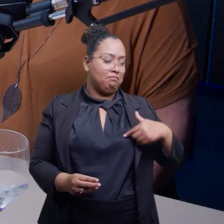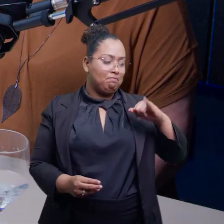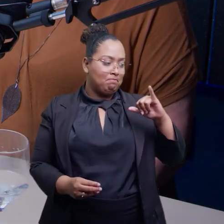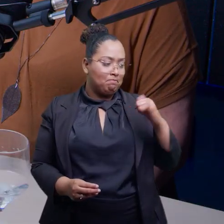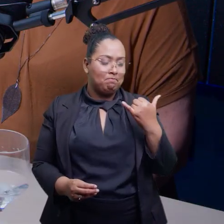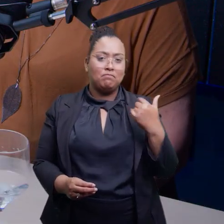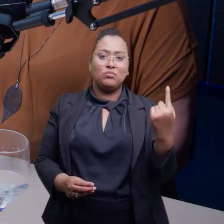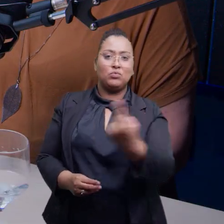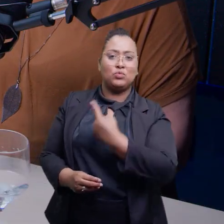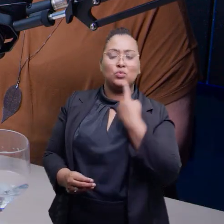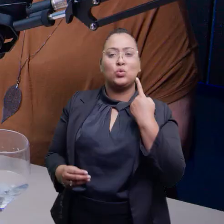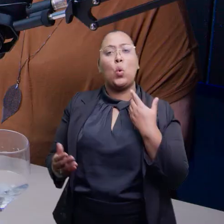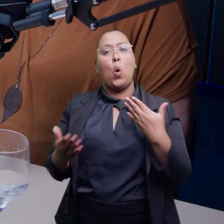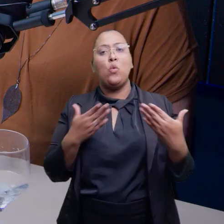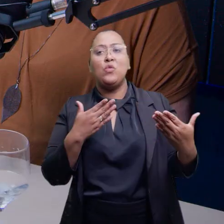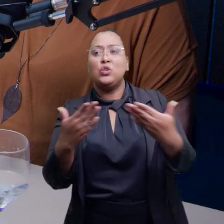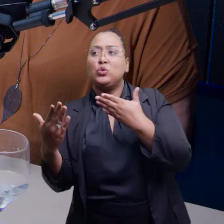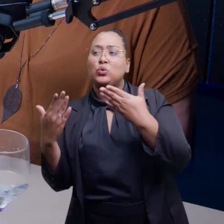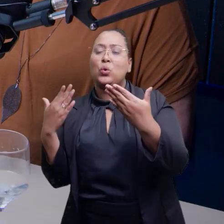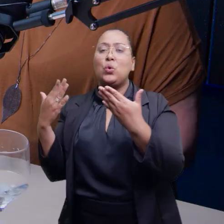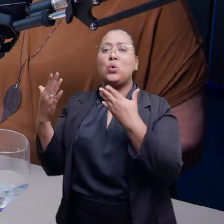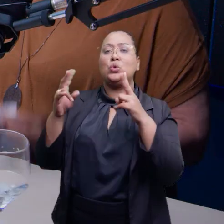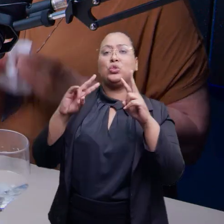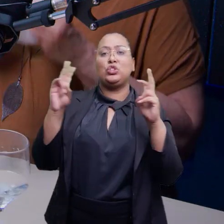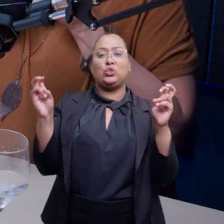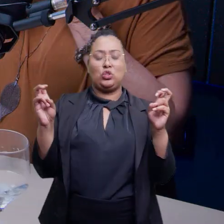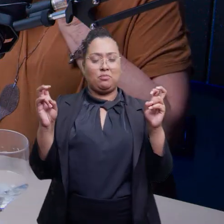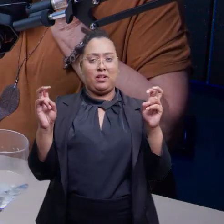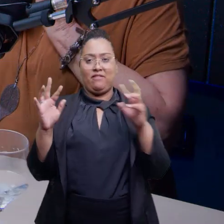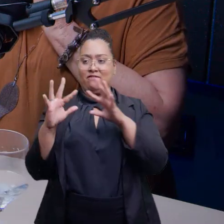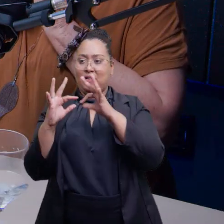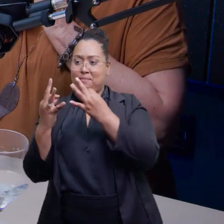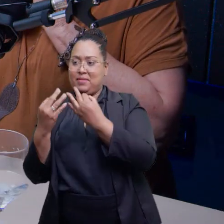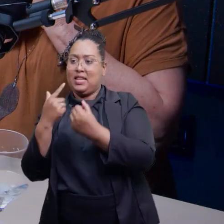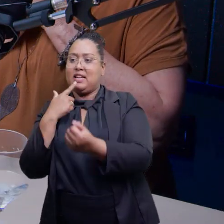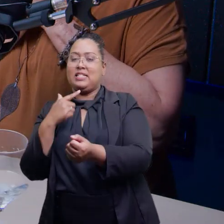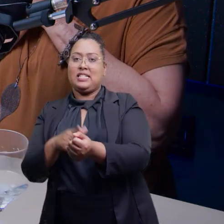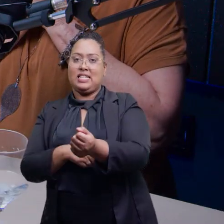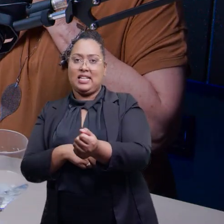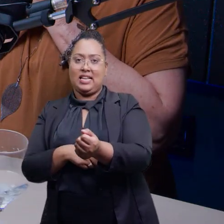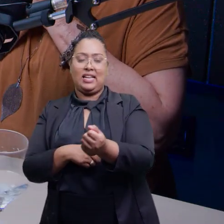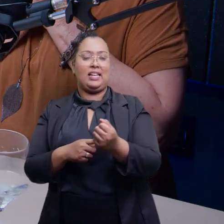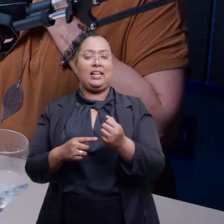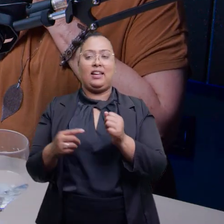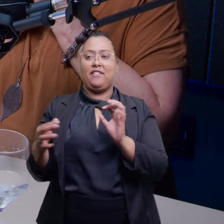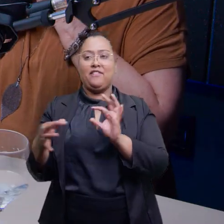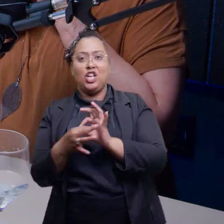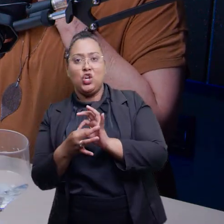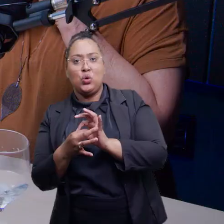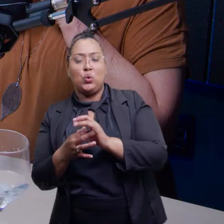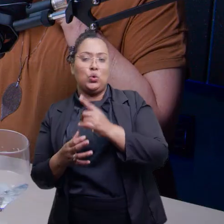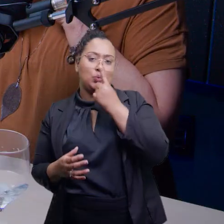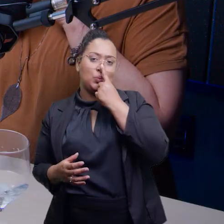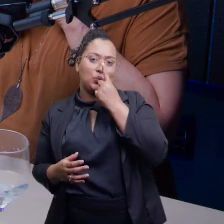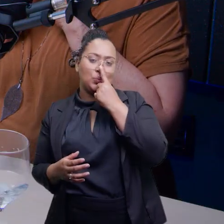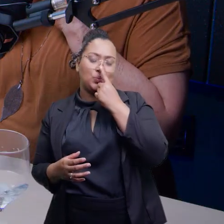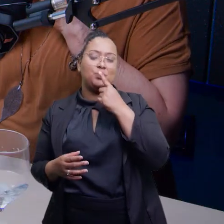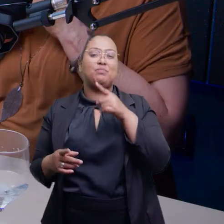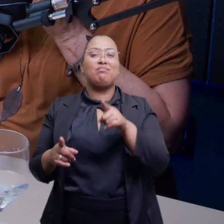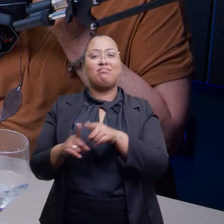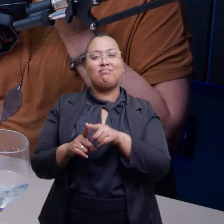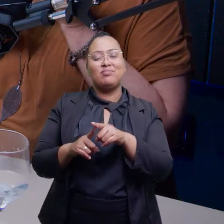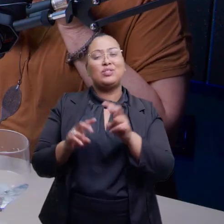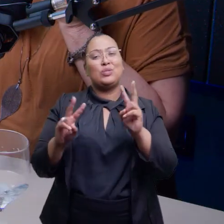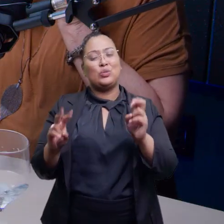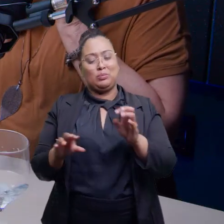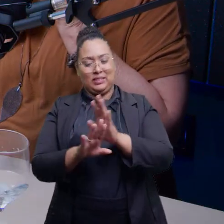conversou aqui um pouquinho sobre esse vínculo, às vezes, com a família biológica, sobre a importância dessa história,